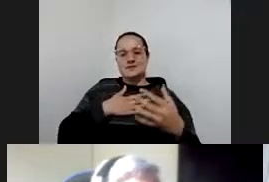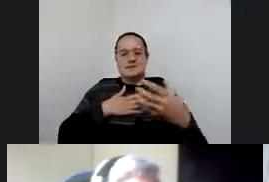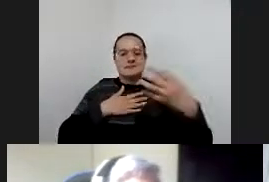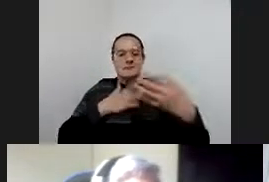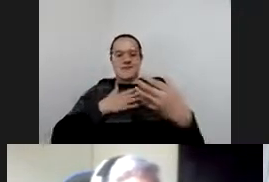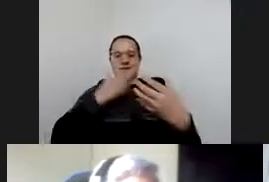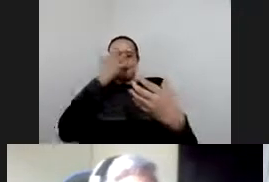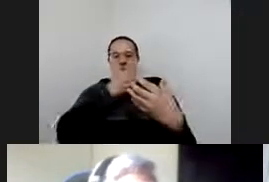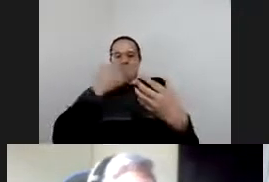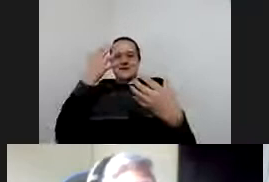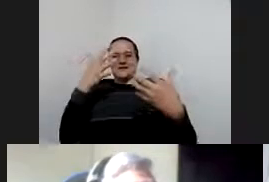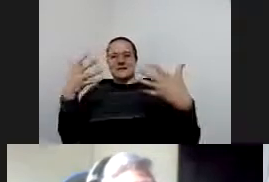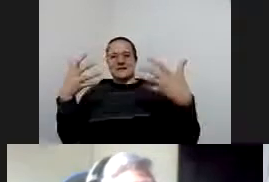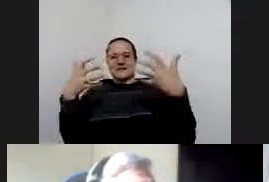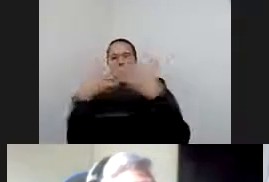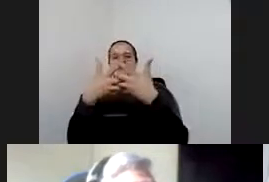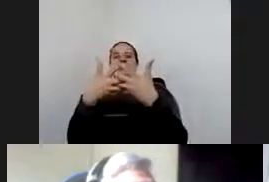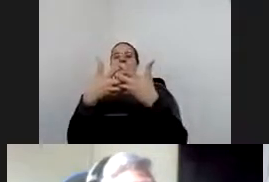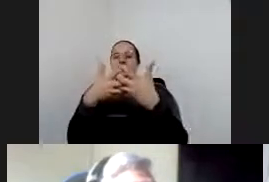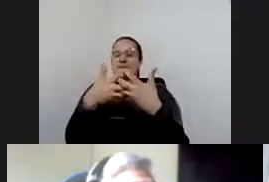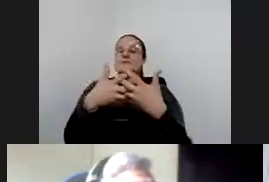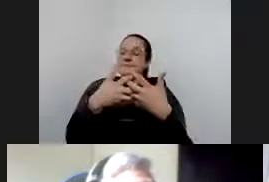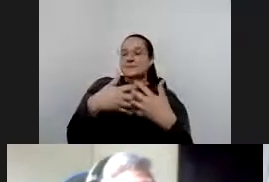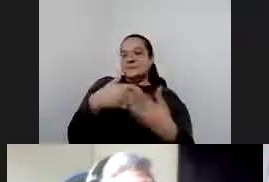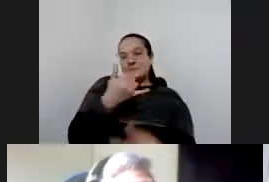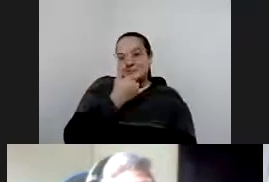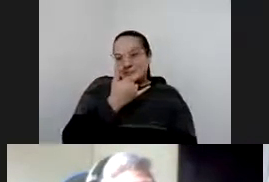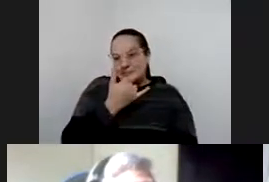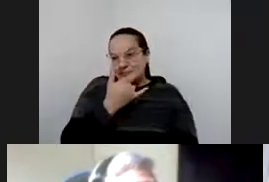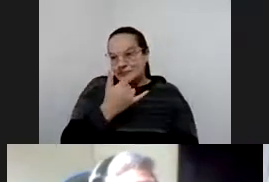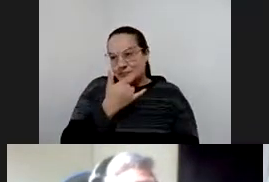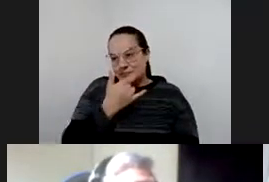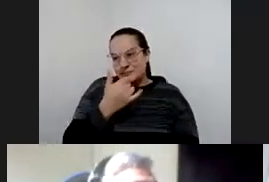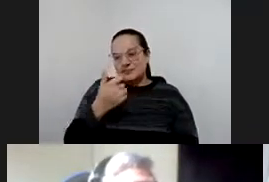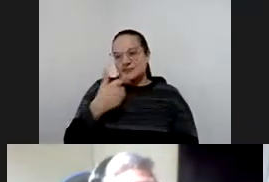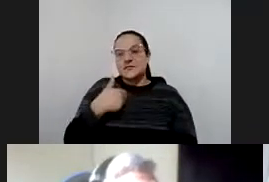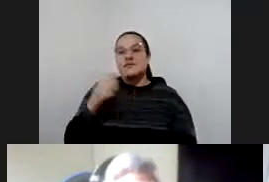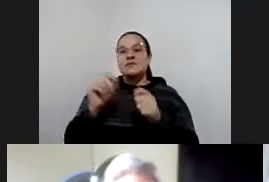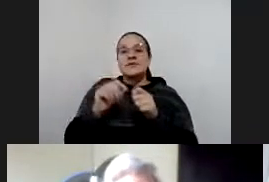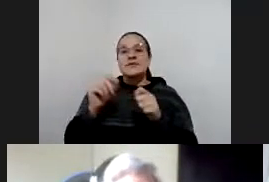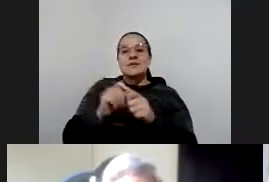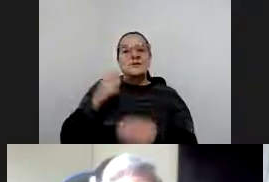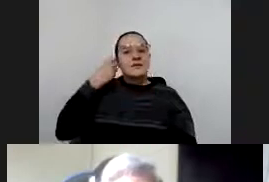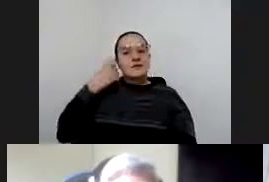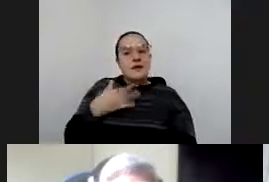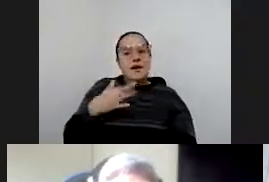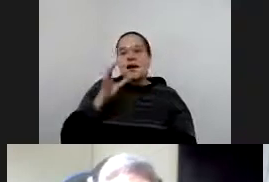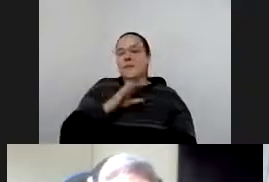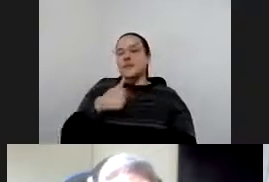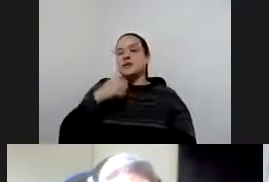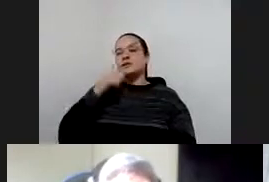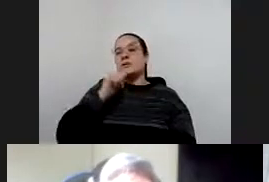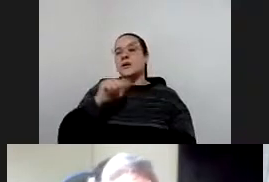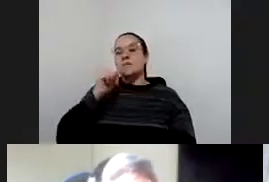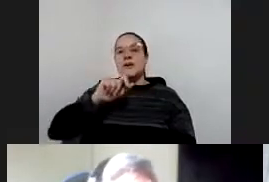está assim congelada. Numa breve autodescrição, eu sou uma mulher